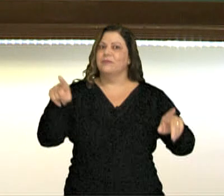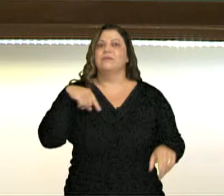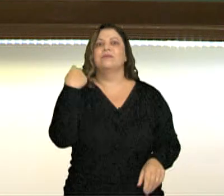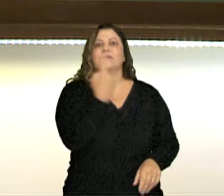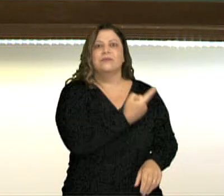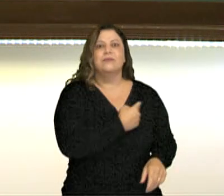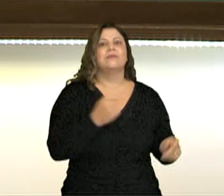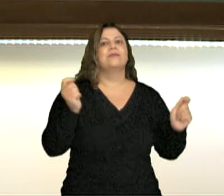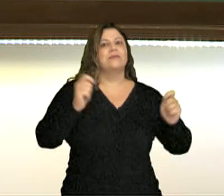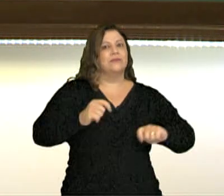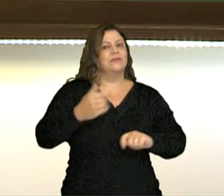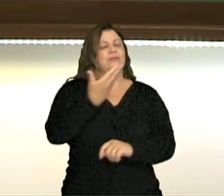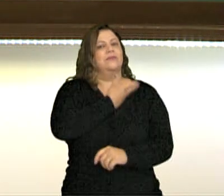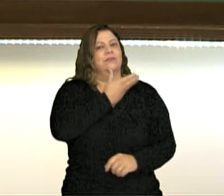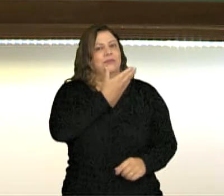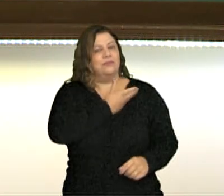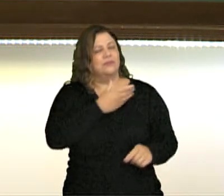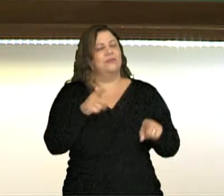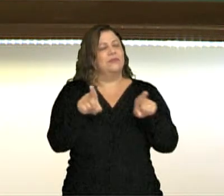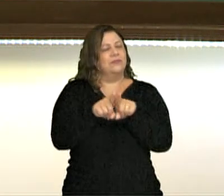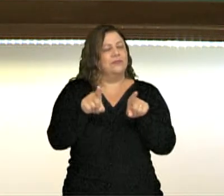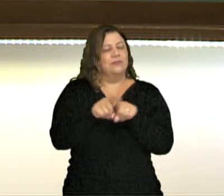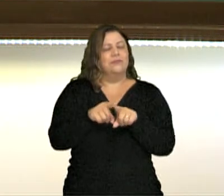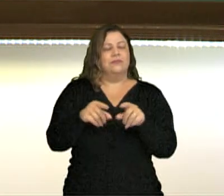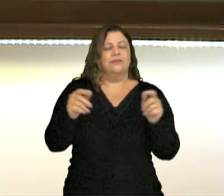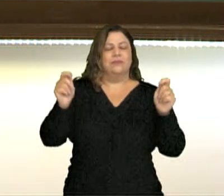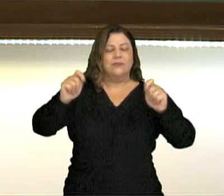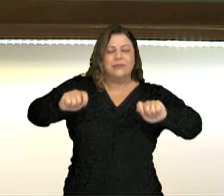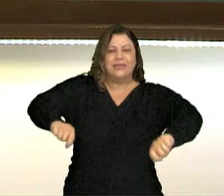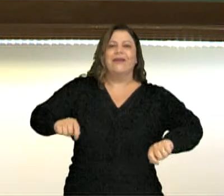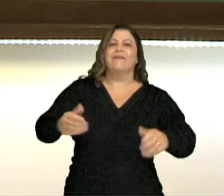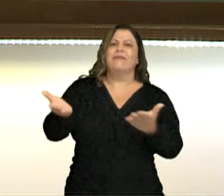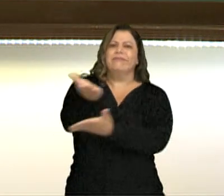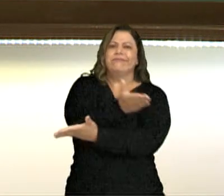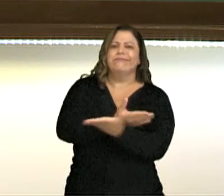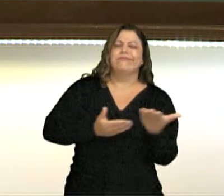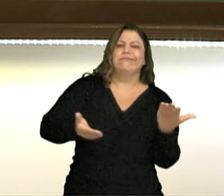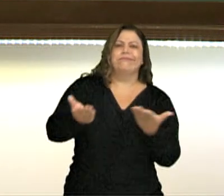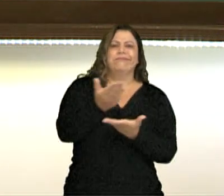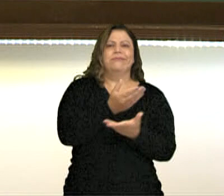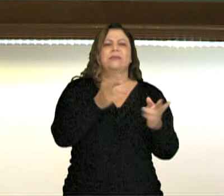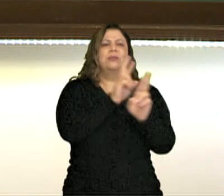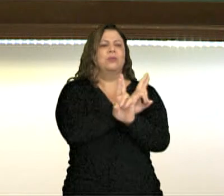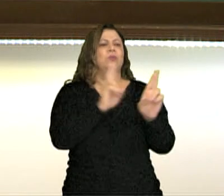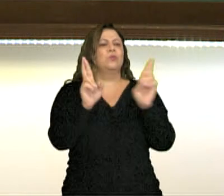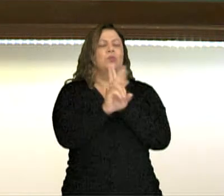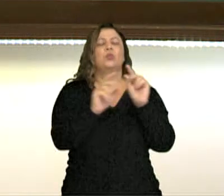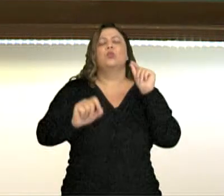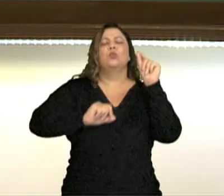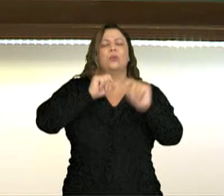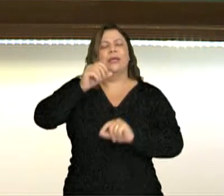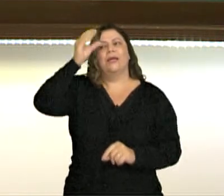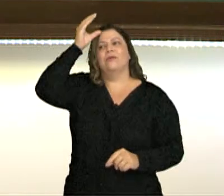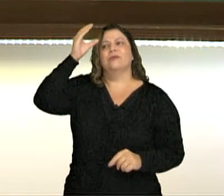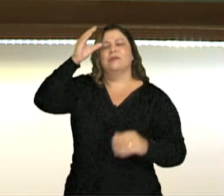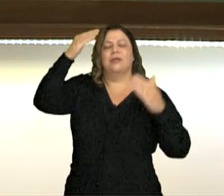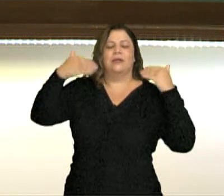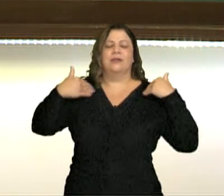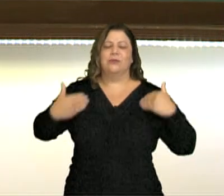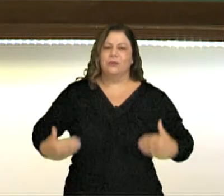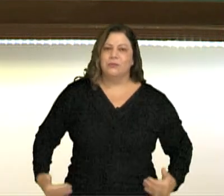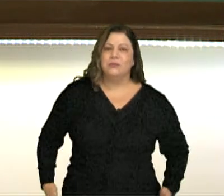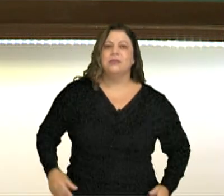como nossos colegas tiveram. E com isso fazer a relação, o que é conscientização corporal e o